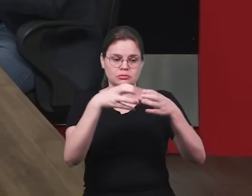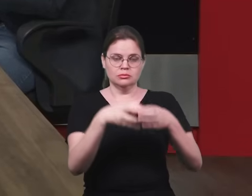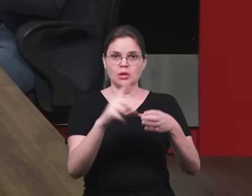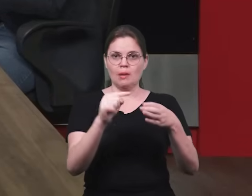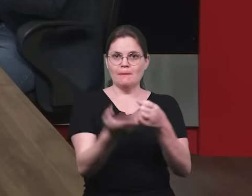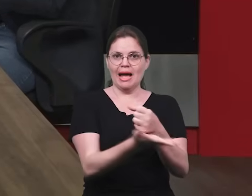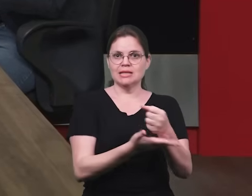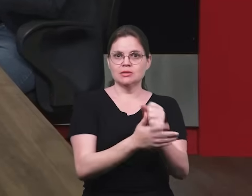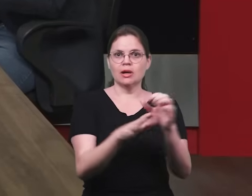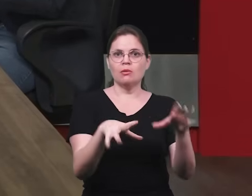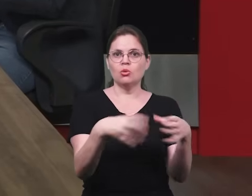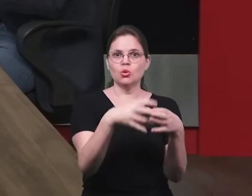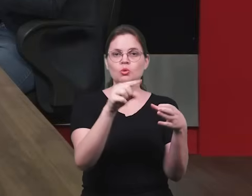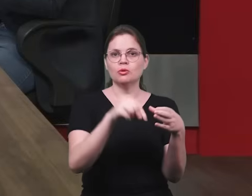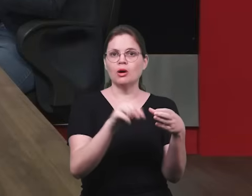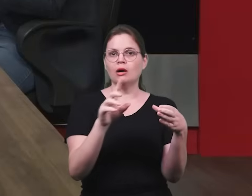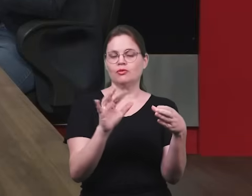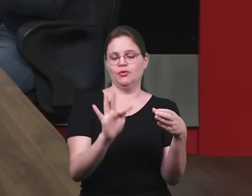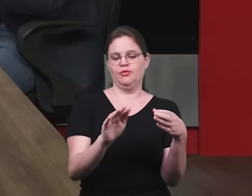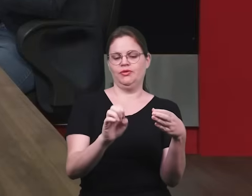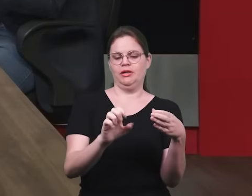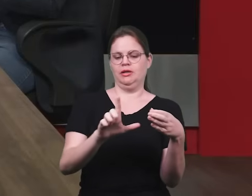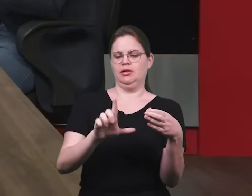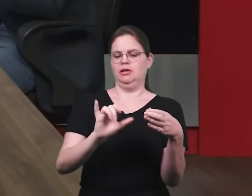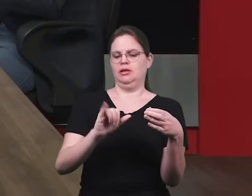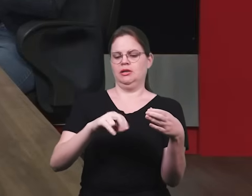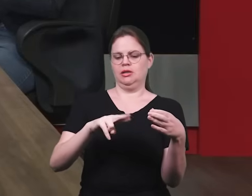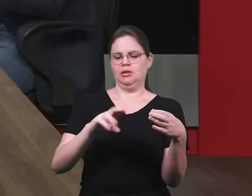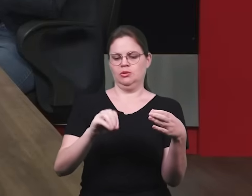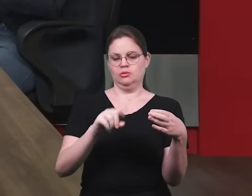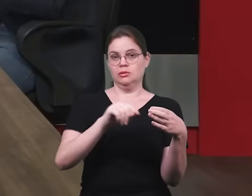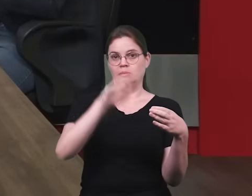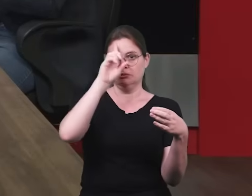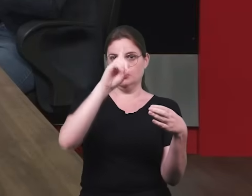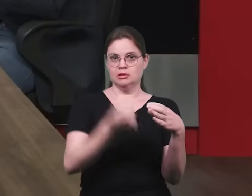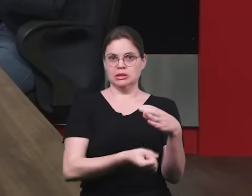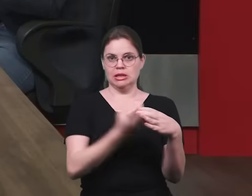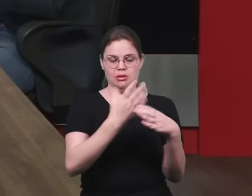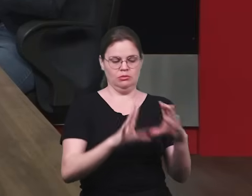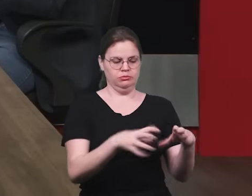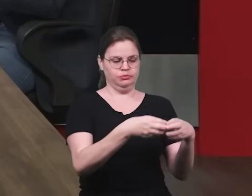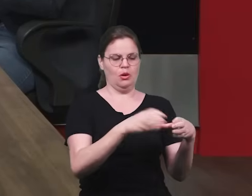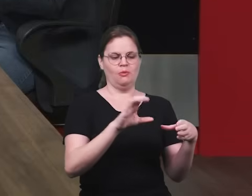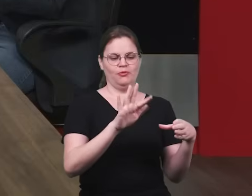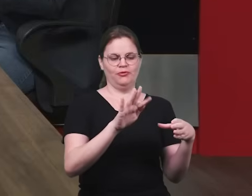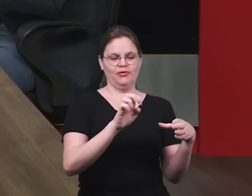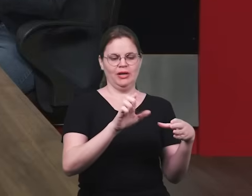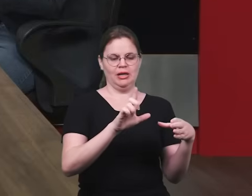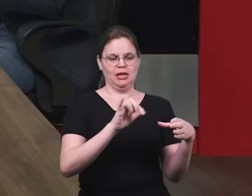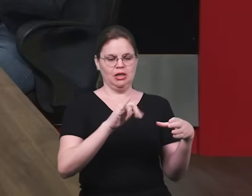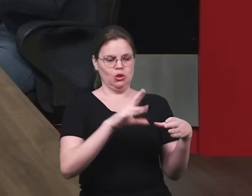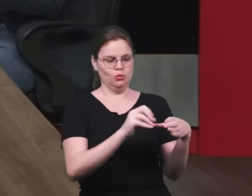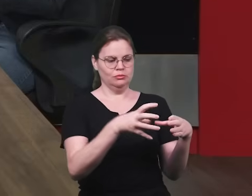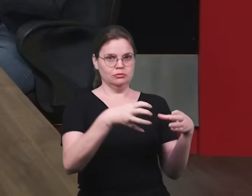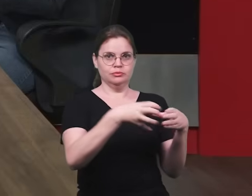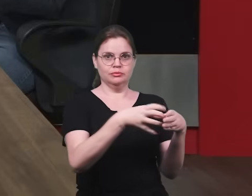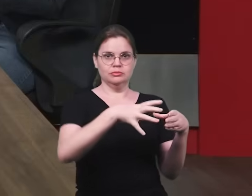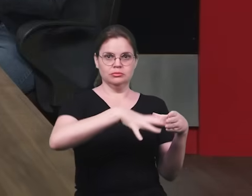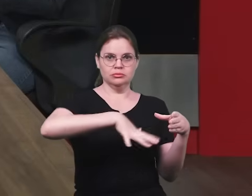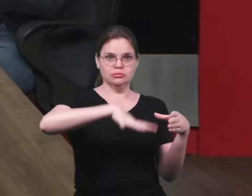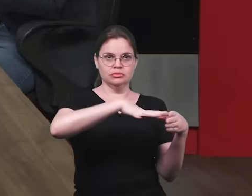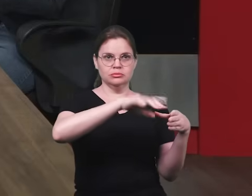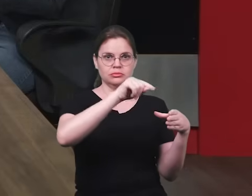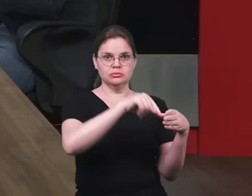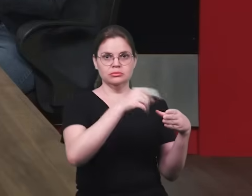tipo básico que é um felino. Então, Deus criou felinos, vamos supor. E com